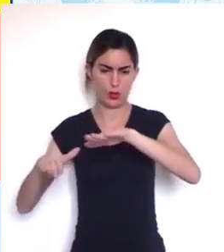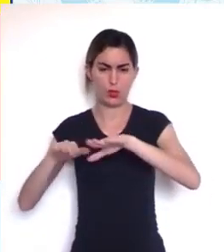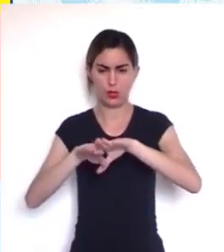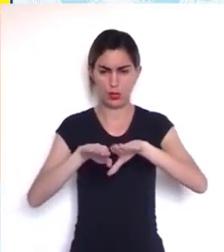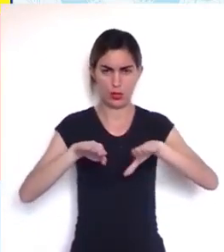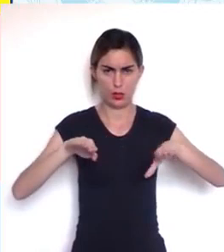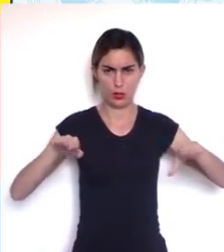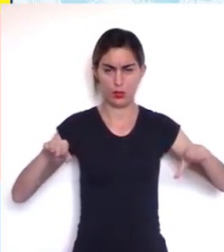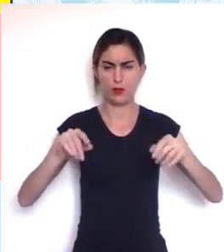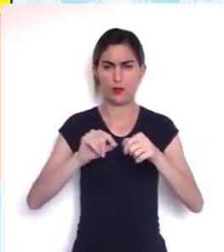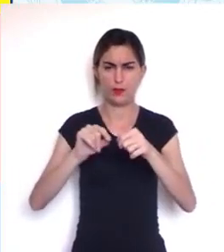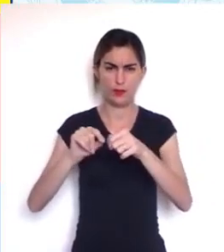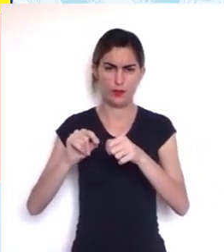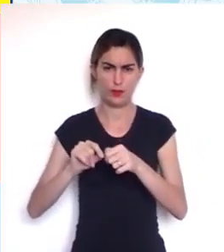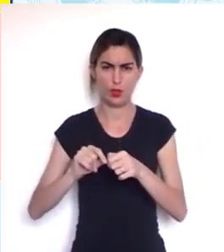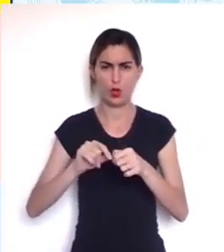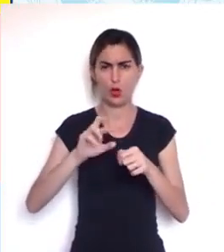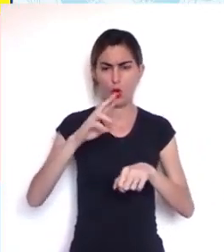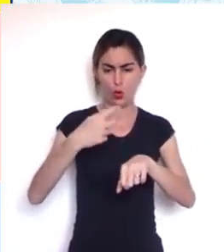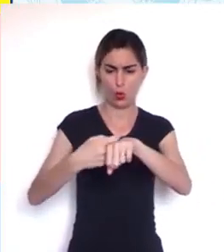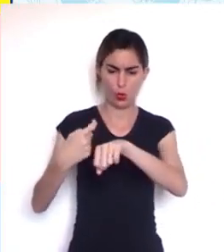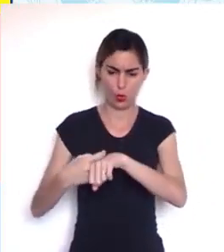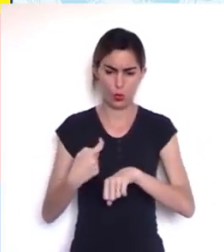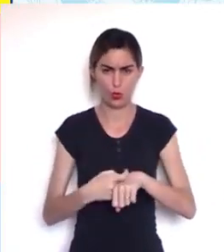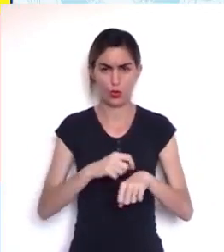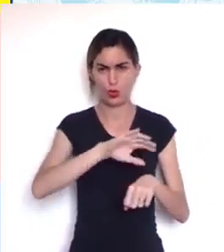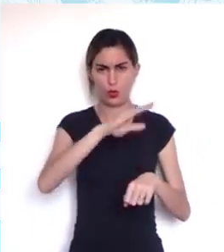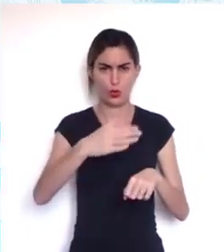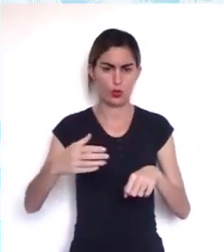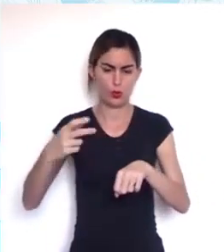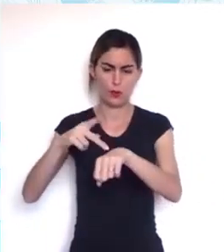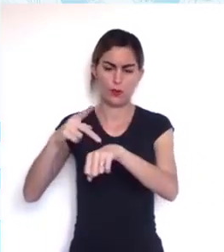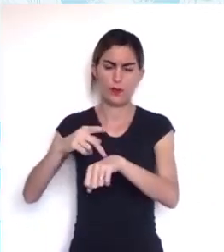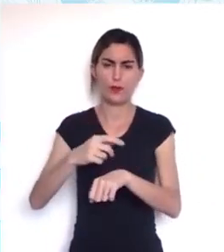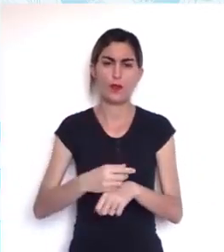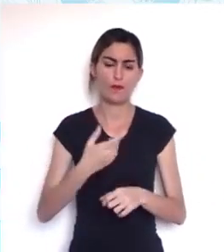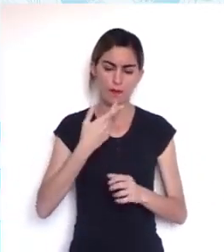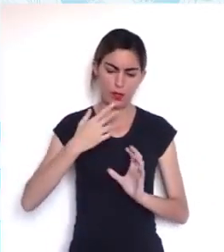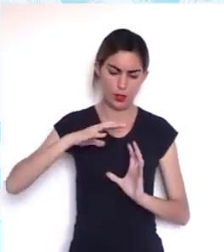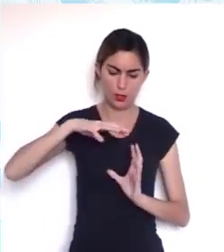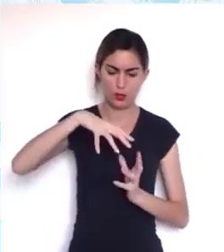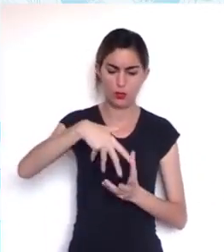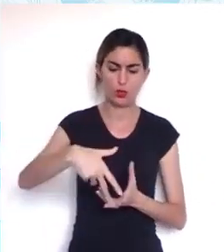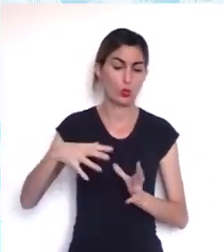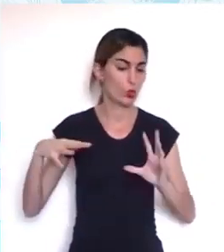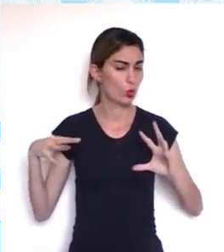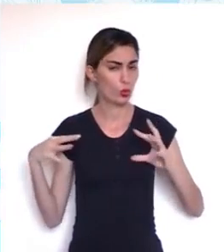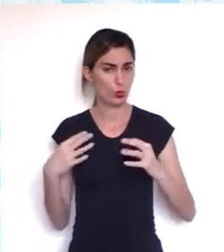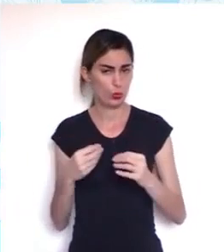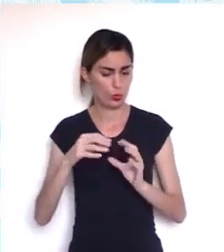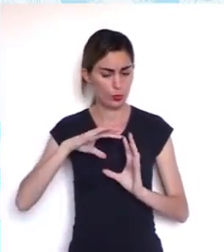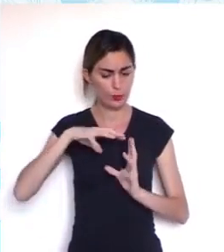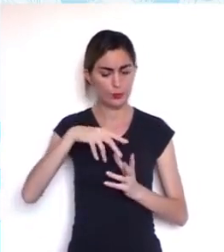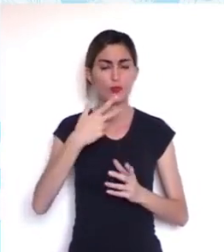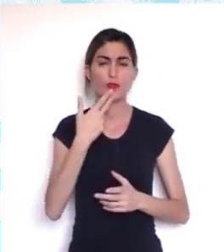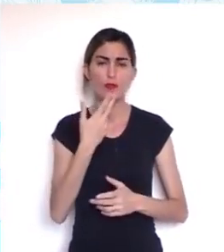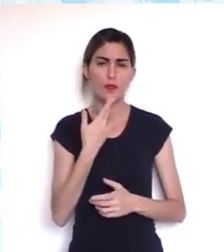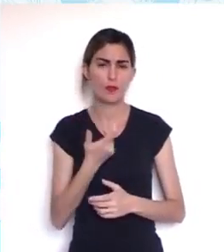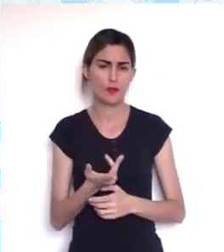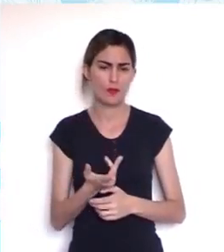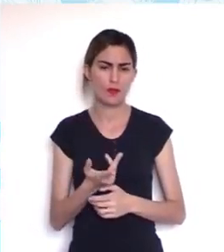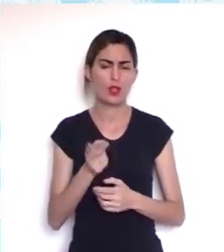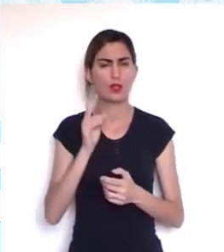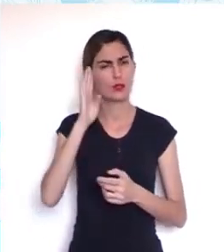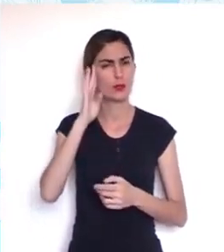sedimentos. Esses sedimentos vão ser formados por rochas. Quando se fala da nossa Terra, né, toda vez